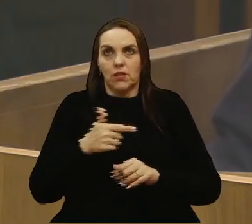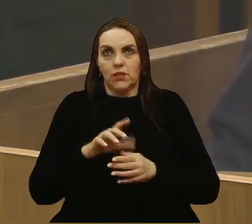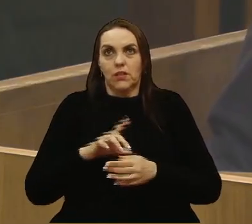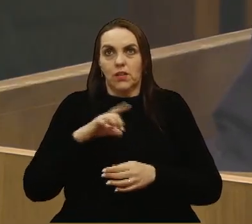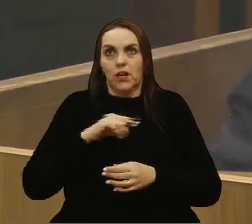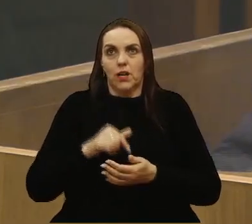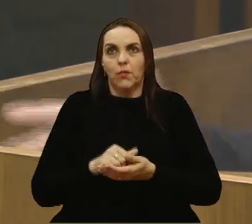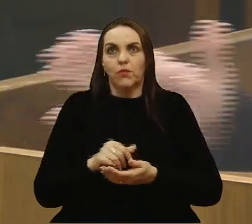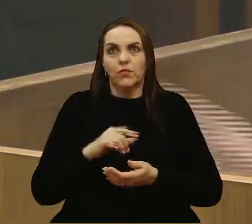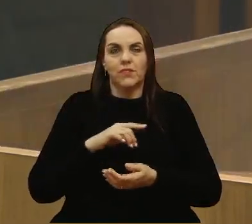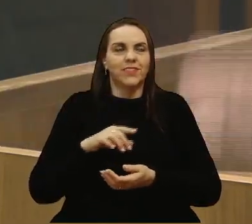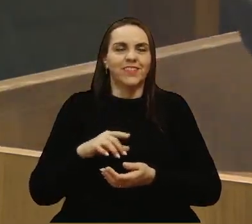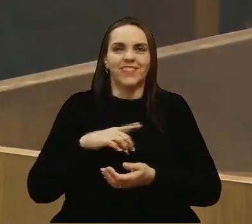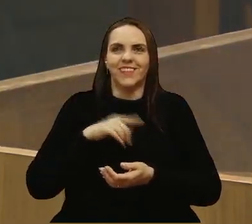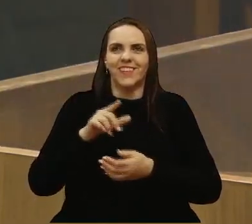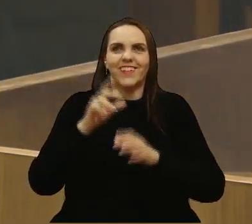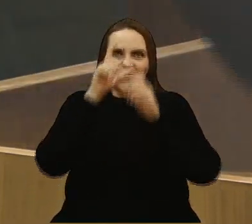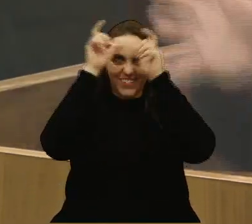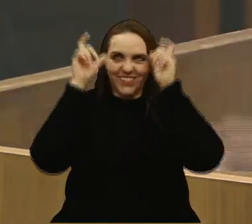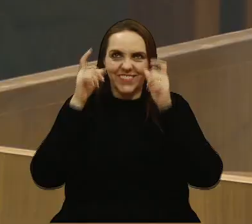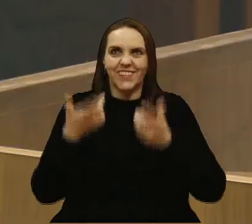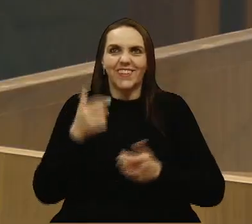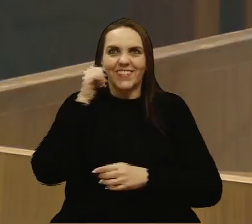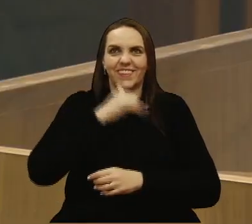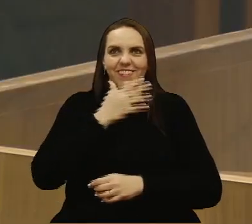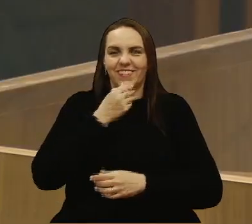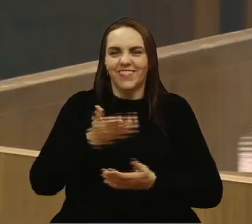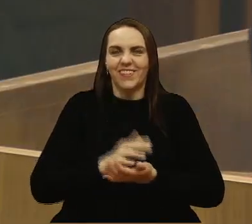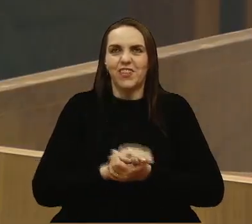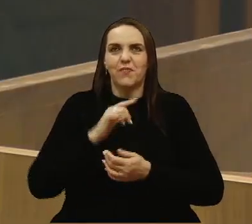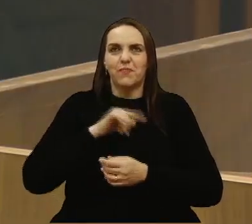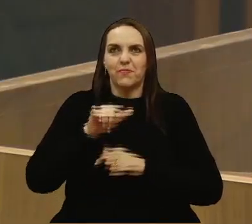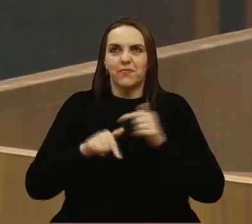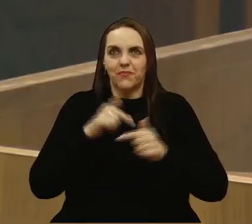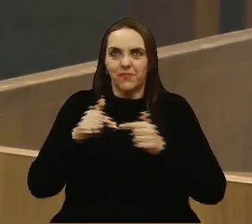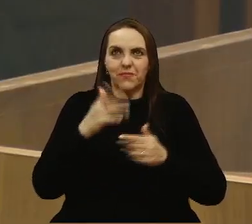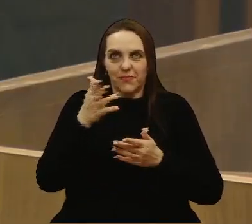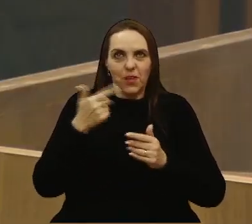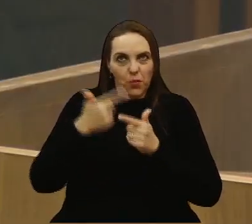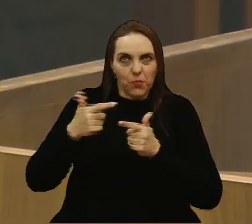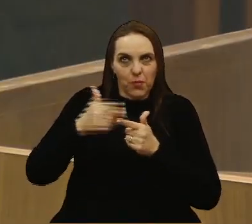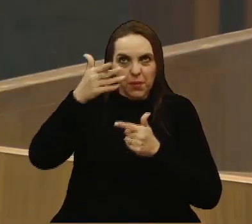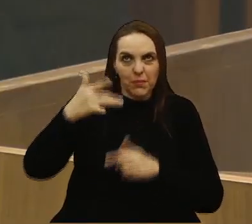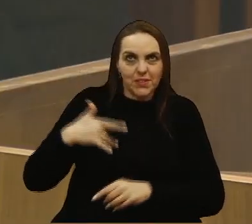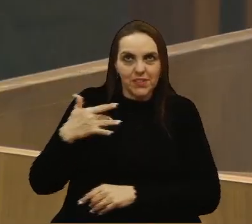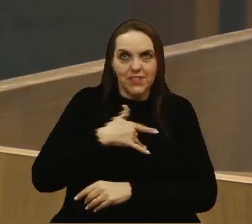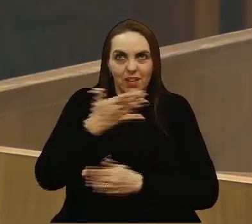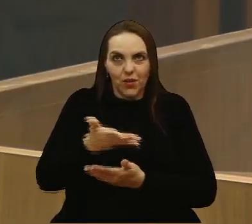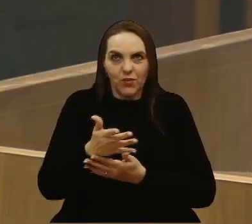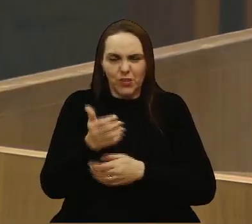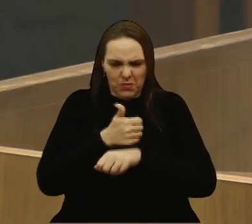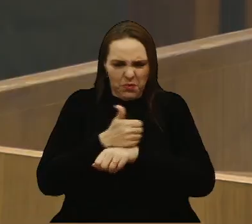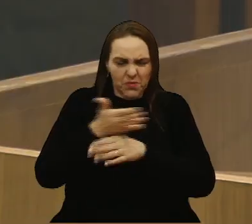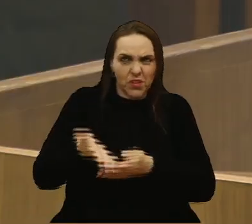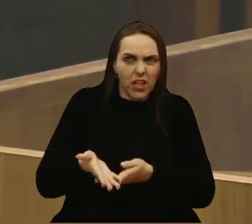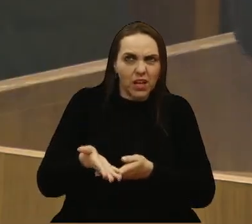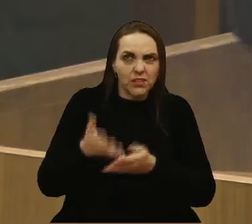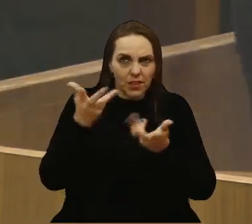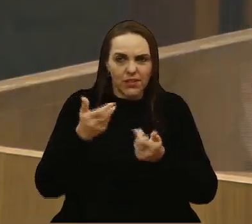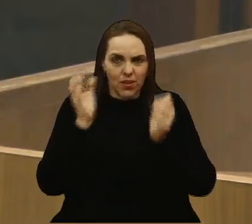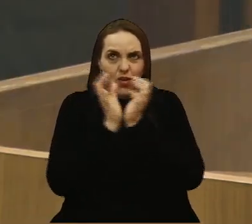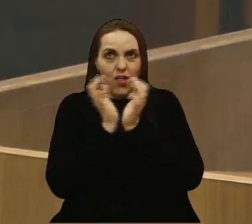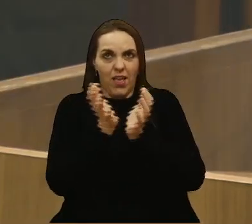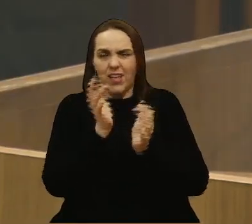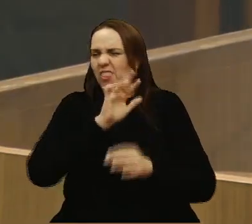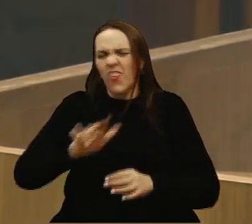enfermeiras e enfermeiras de fato não fazem nada, porque eu vou lá, os caras estão sentados. Será que o problema da saúde é culpa dos profissionais, nobres colegas? É claro que